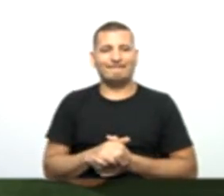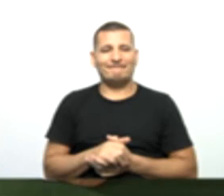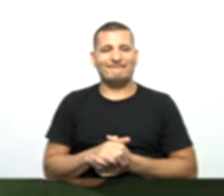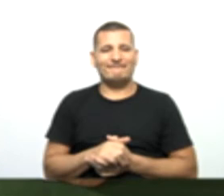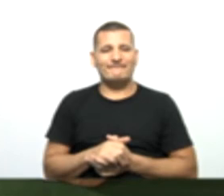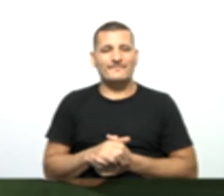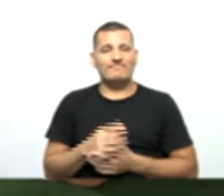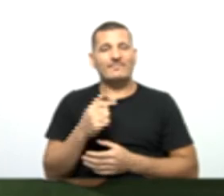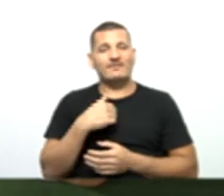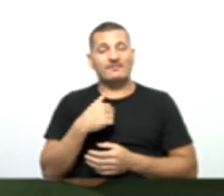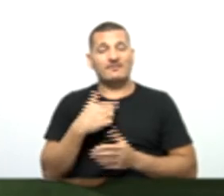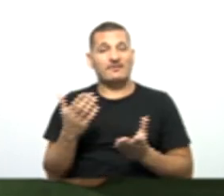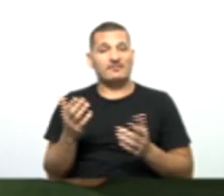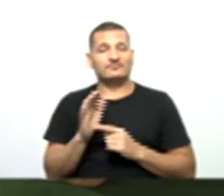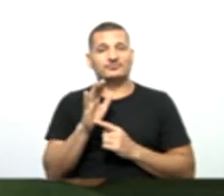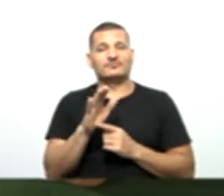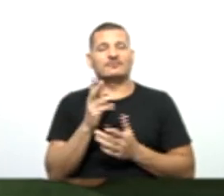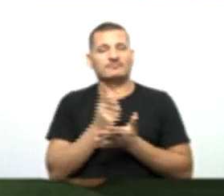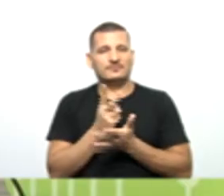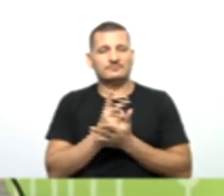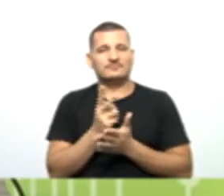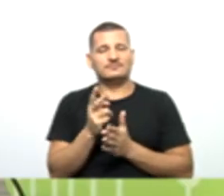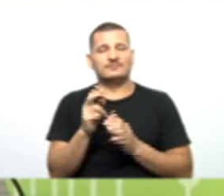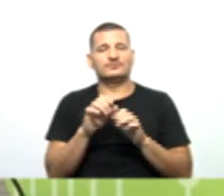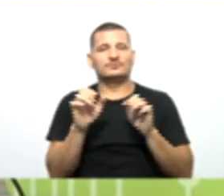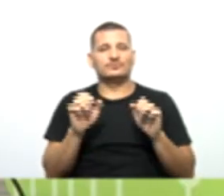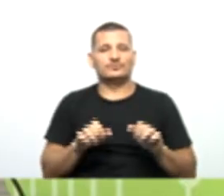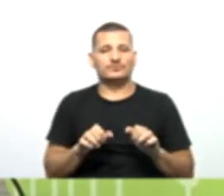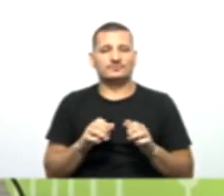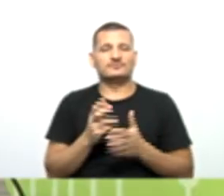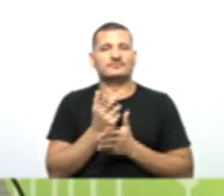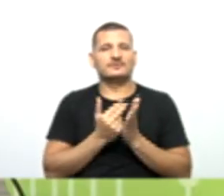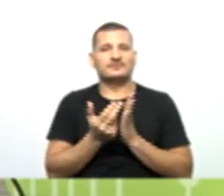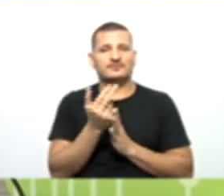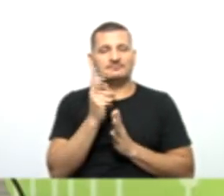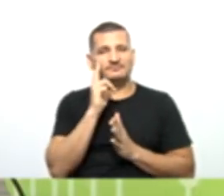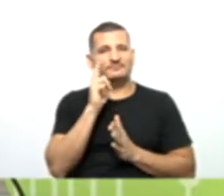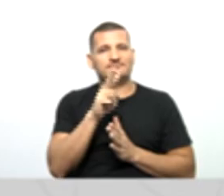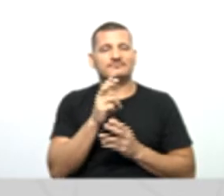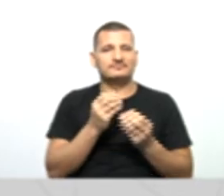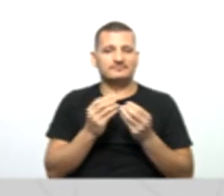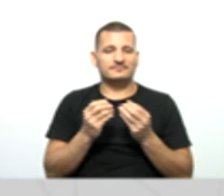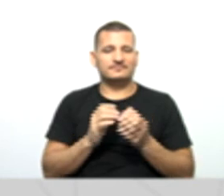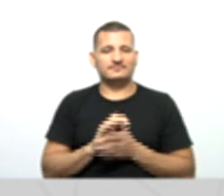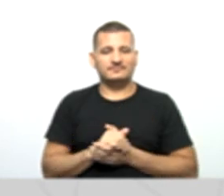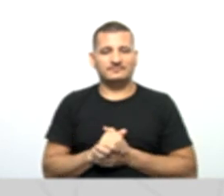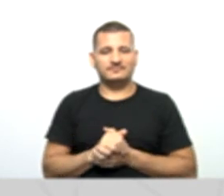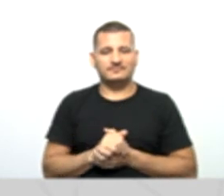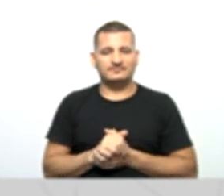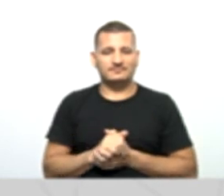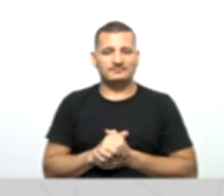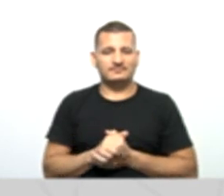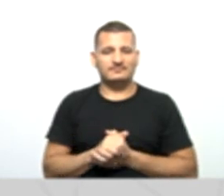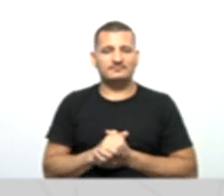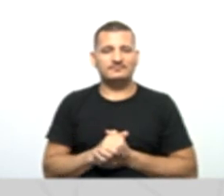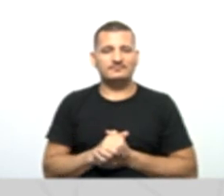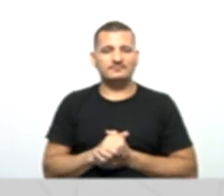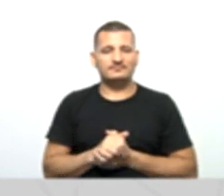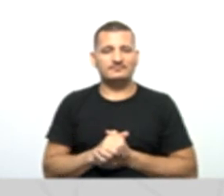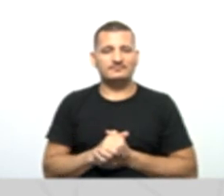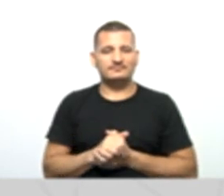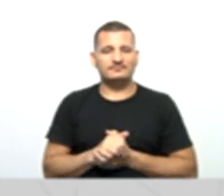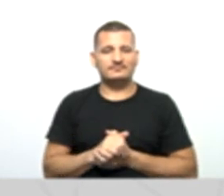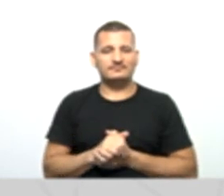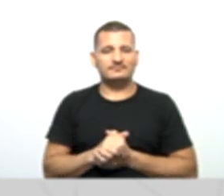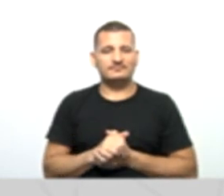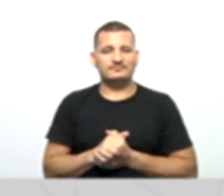trazer essa mesma estrutura já de forma gráfica, o desenho, tá? Bora olhar aqui como que ficou essa estrutura EAP do nosso